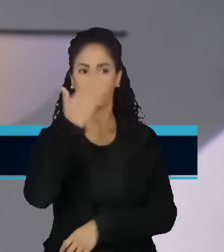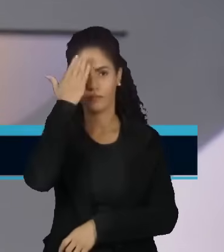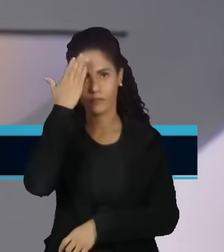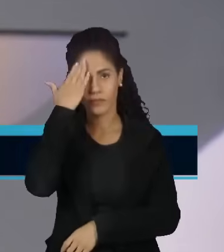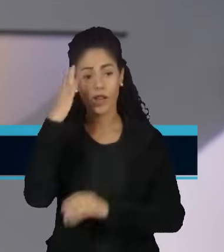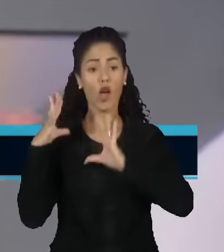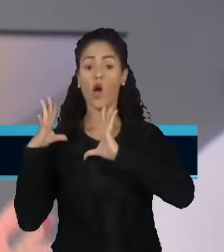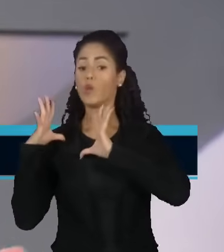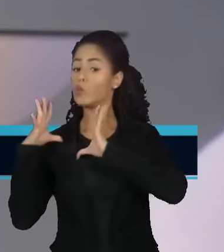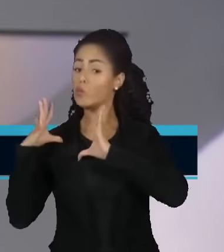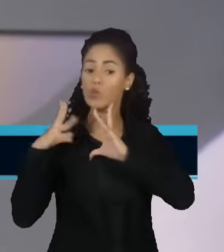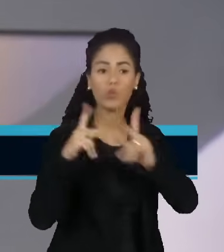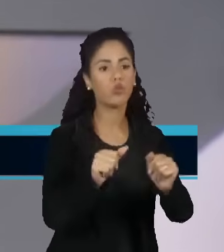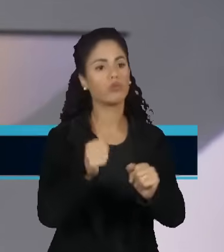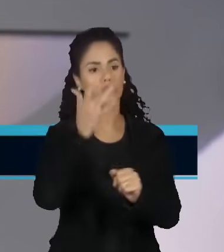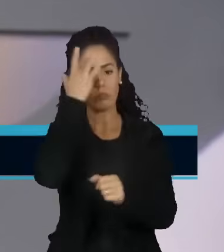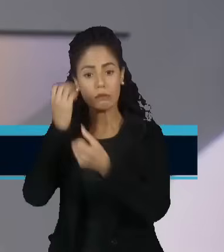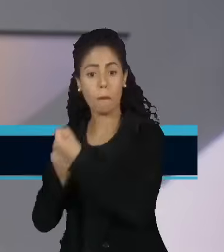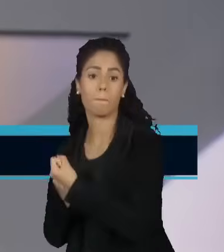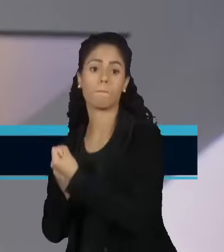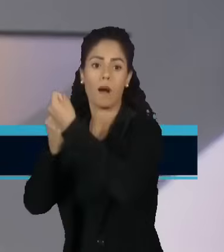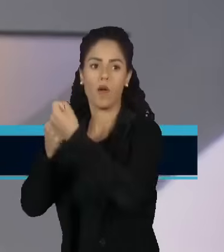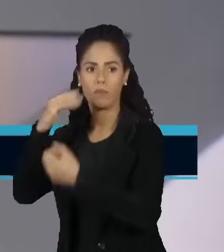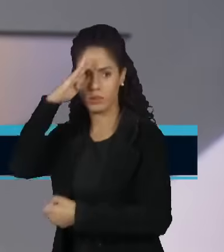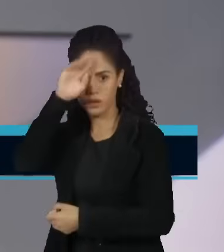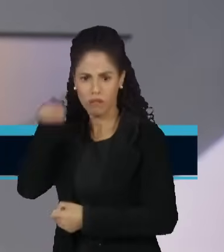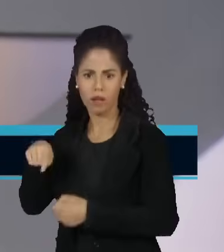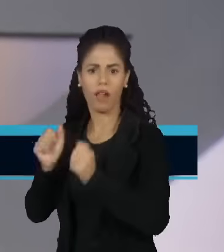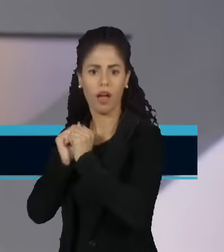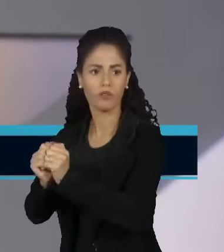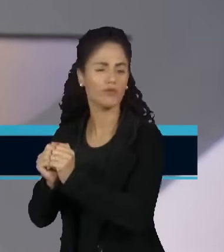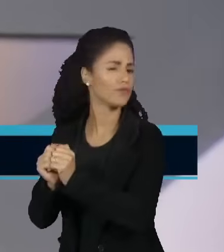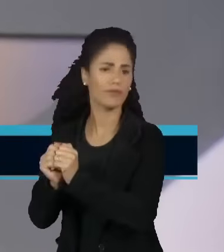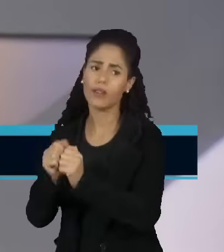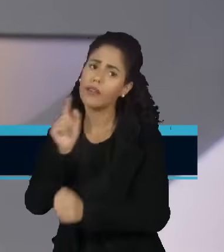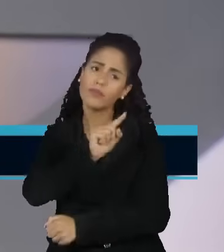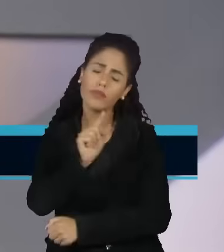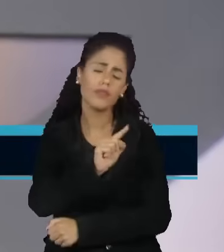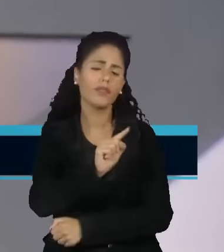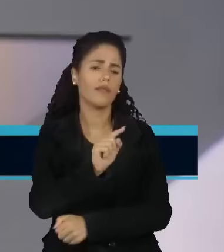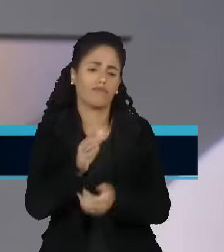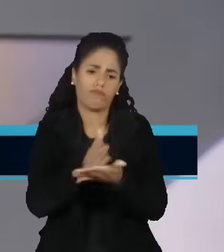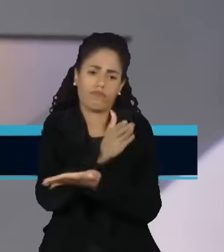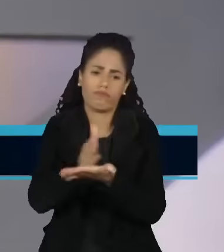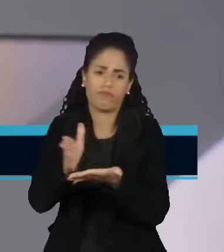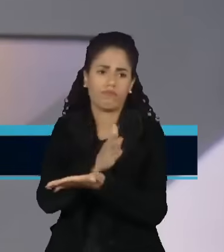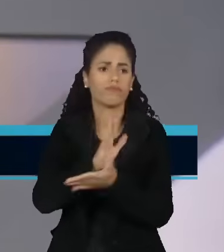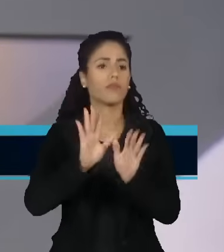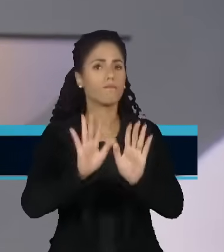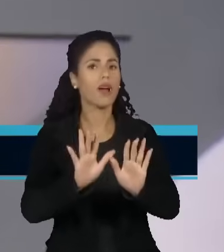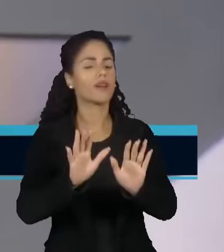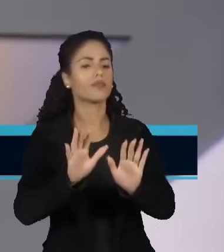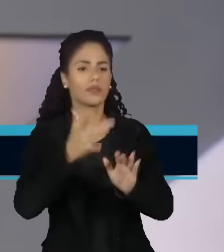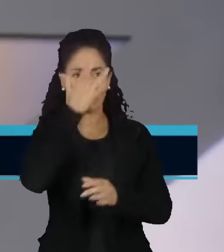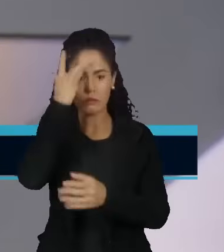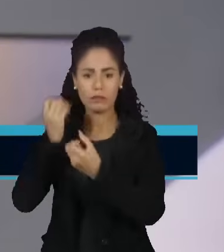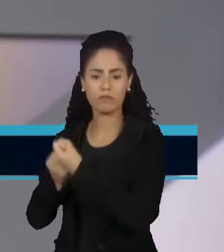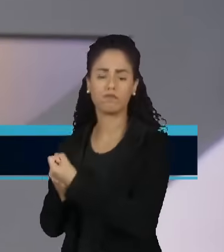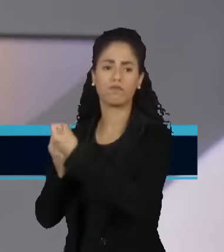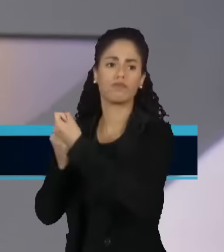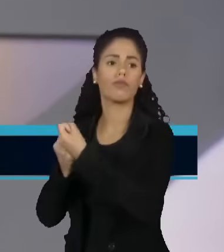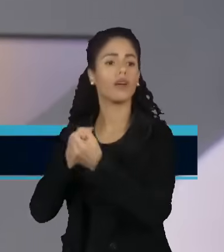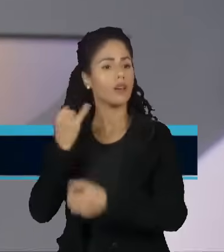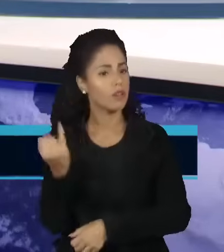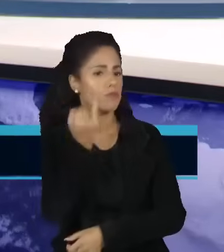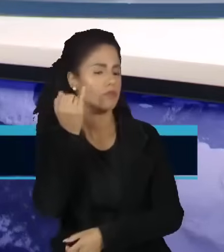é todo mundo que apoiou o Bolsonaro, que estava no campo político, que necessariamente entra na categoria do autoritarismo e do antidemocrático, né? Então, isso é